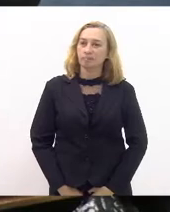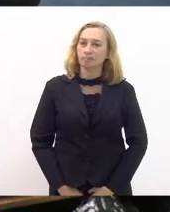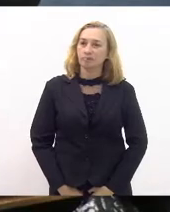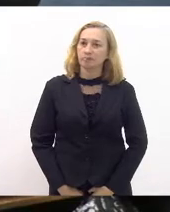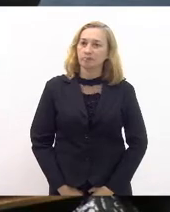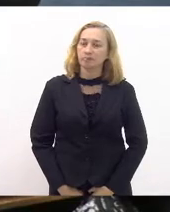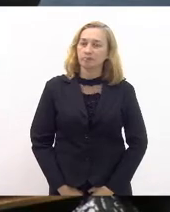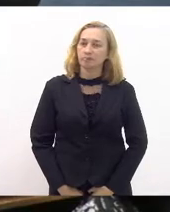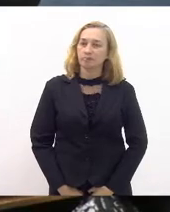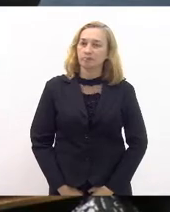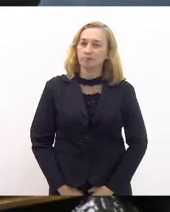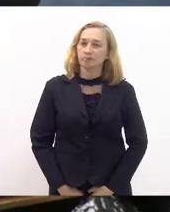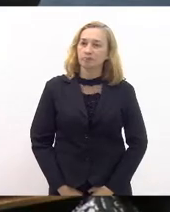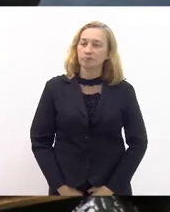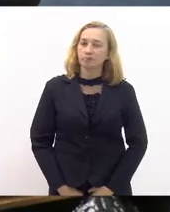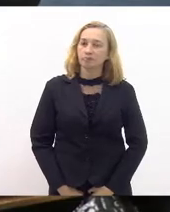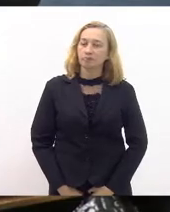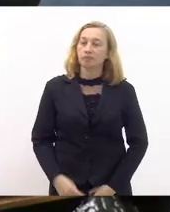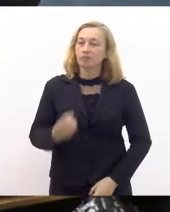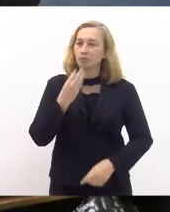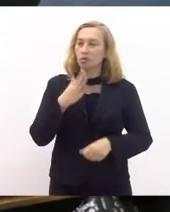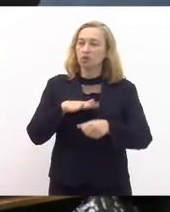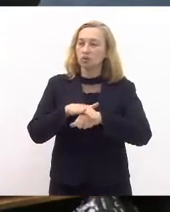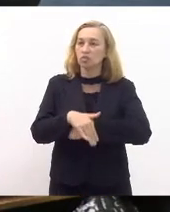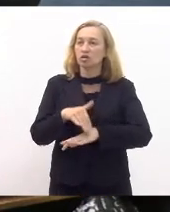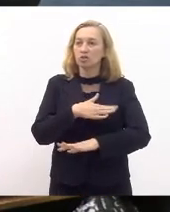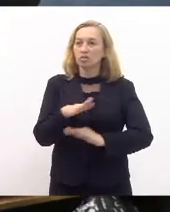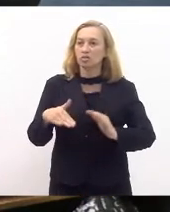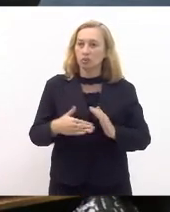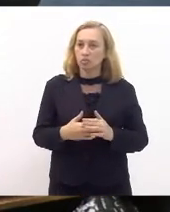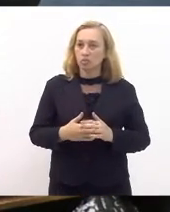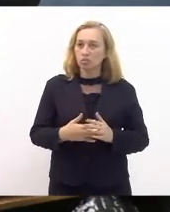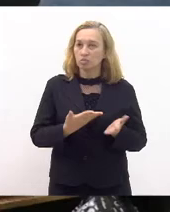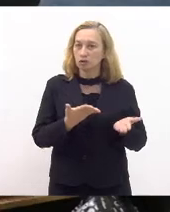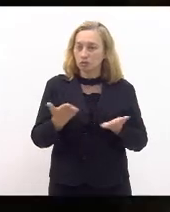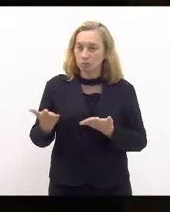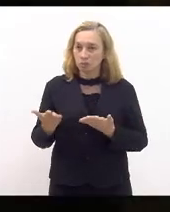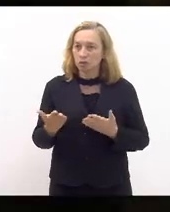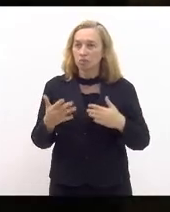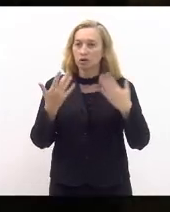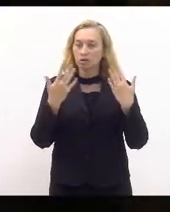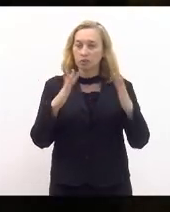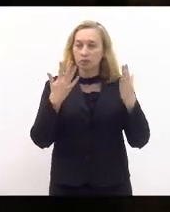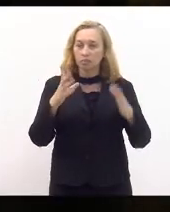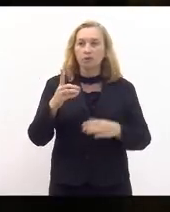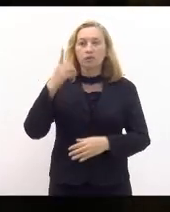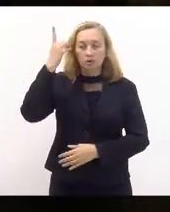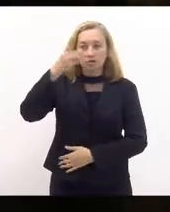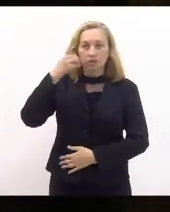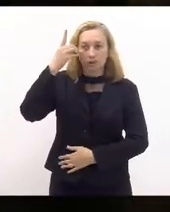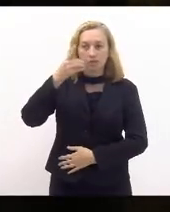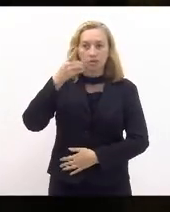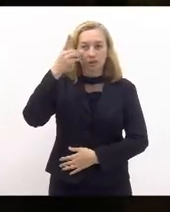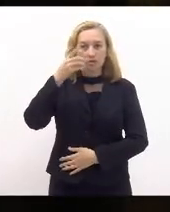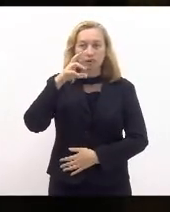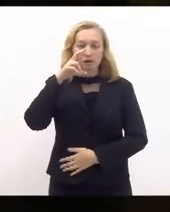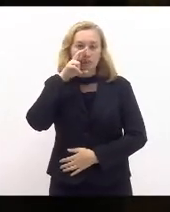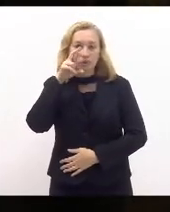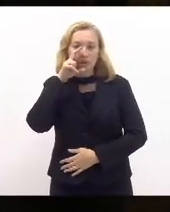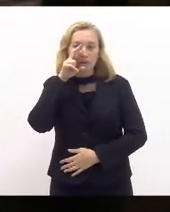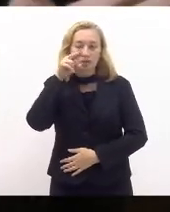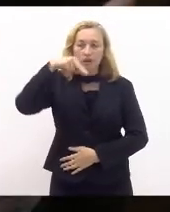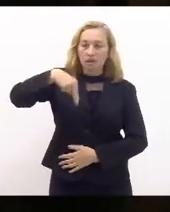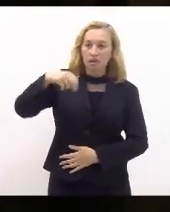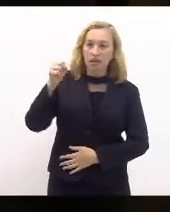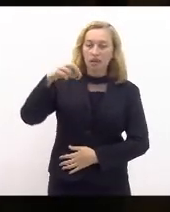Alô? Boa noite a todos e todas. Cumprimento o deputado Rosenberg Reis, o secretário Nelson